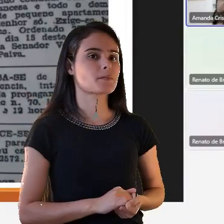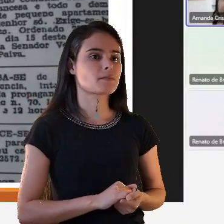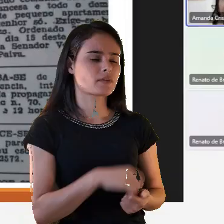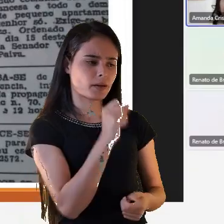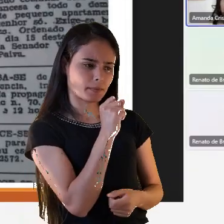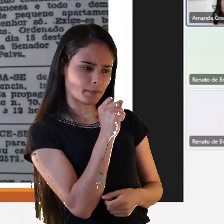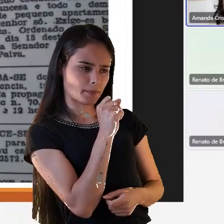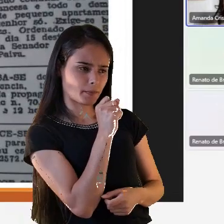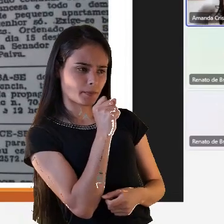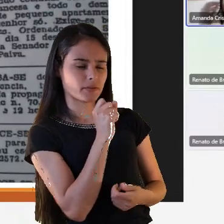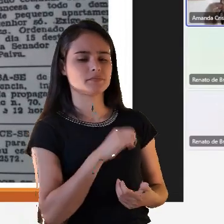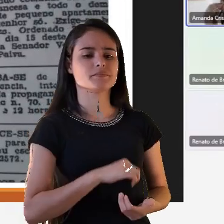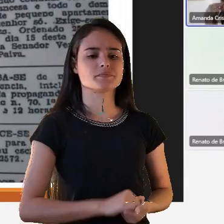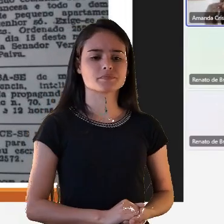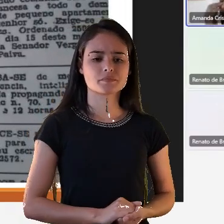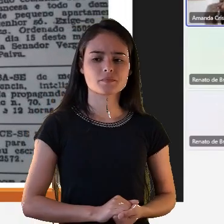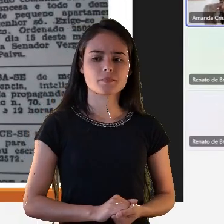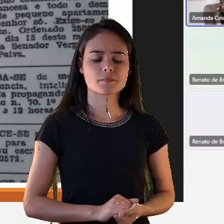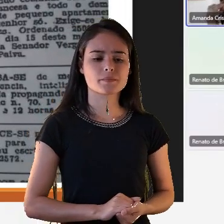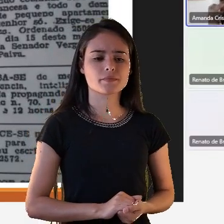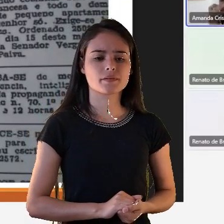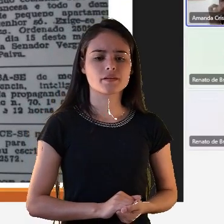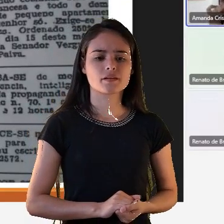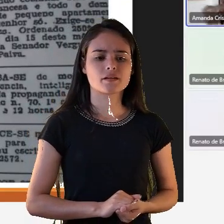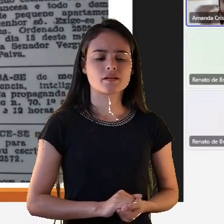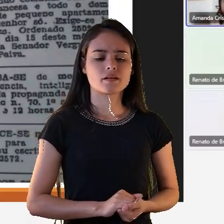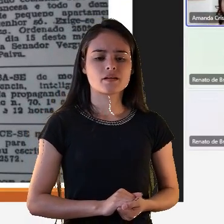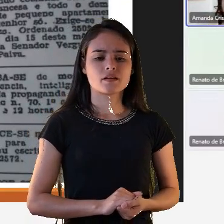assim, adolescente, falando que ela